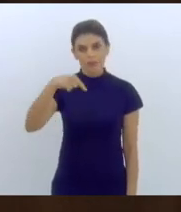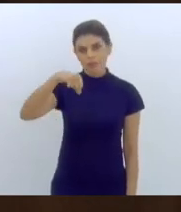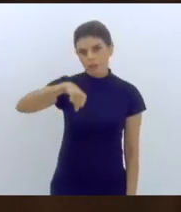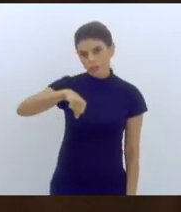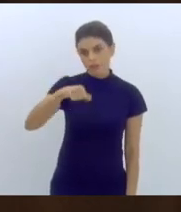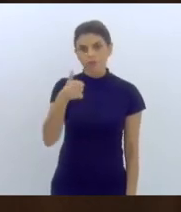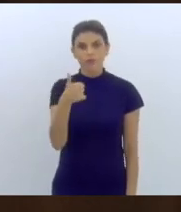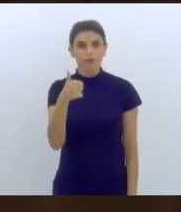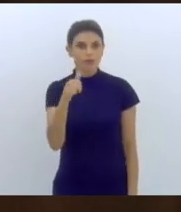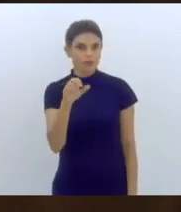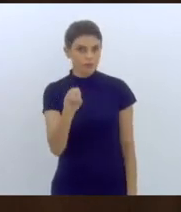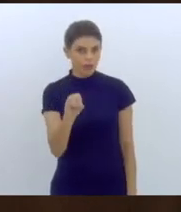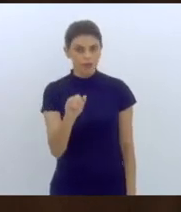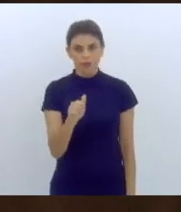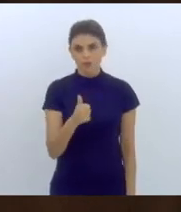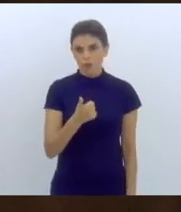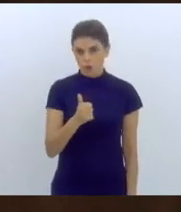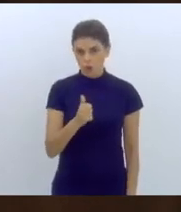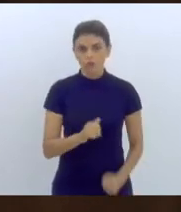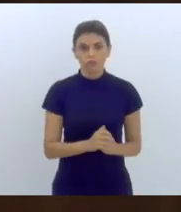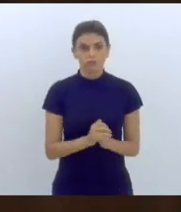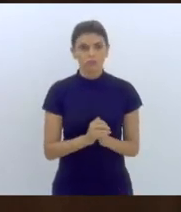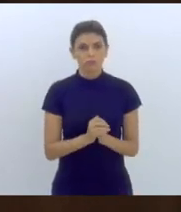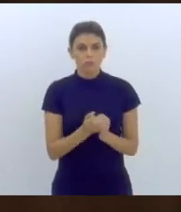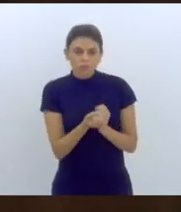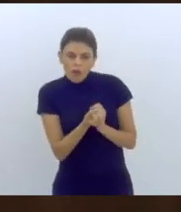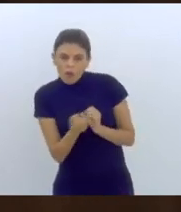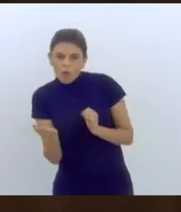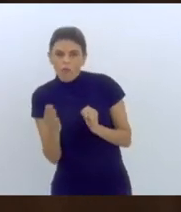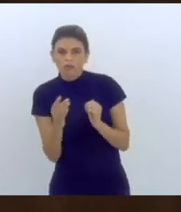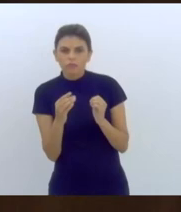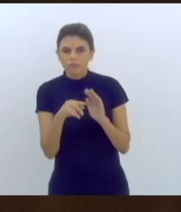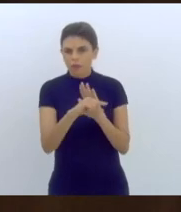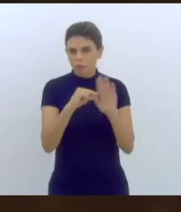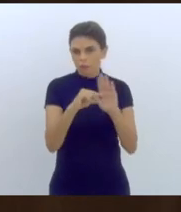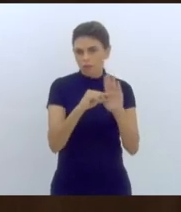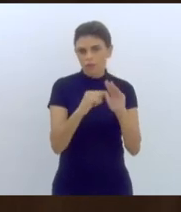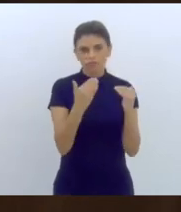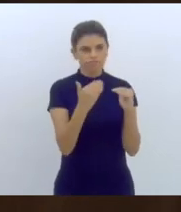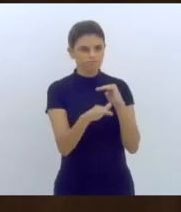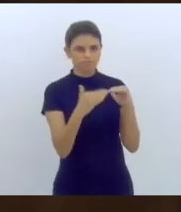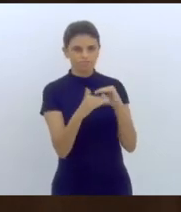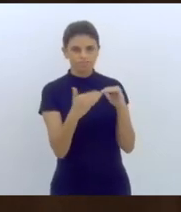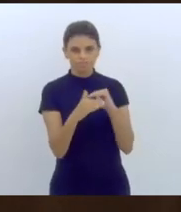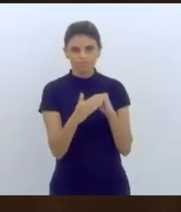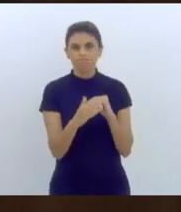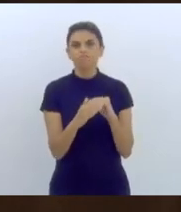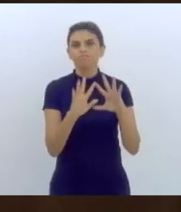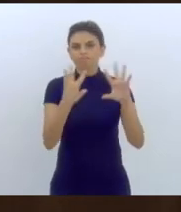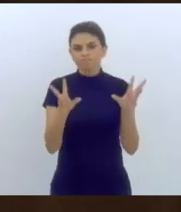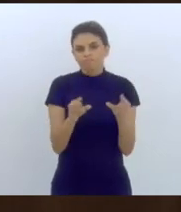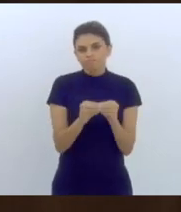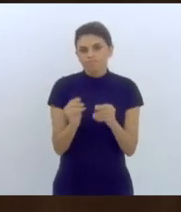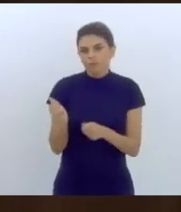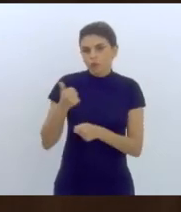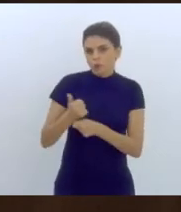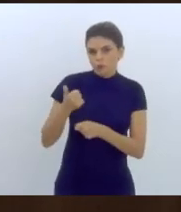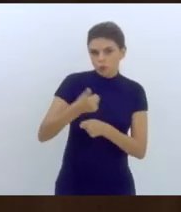10 e 11. Contrário às demais emendas, concluindo por substitutivo.